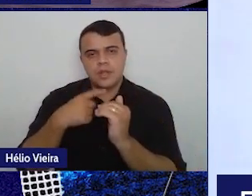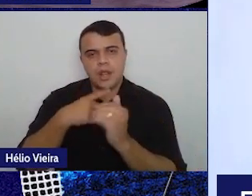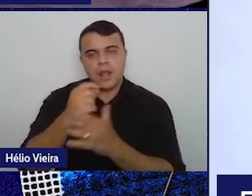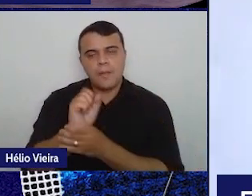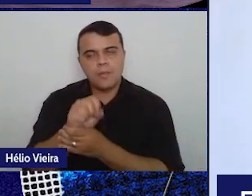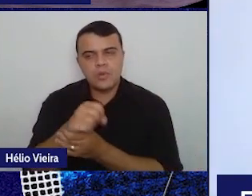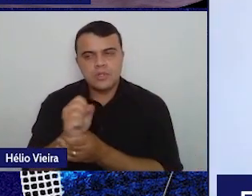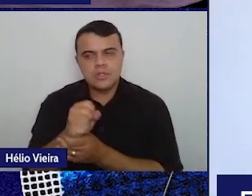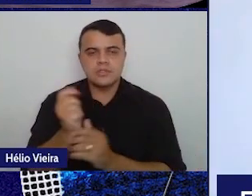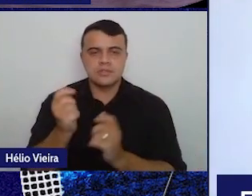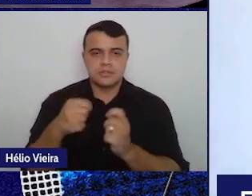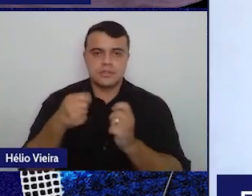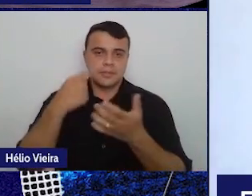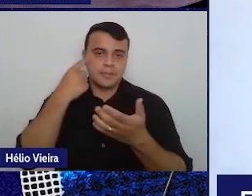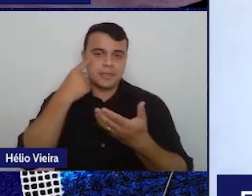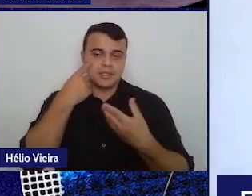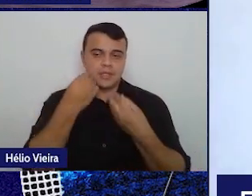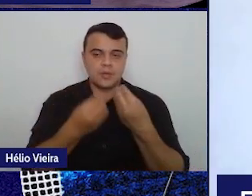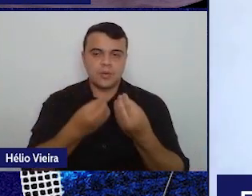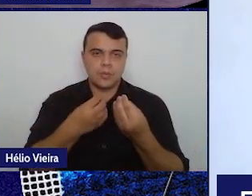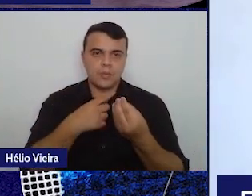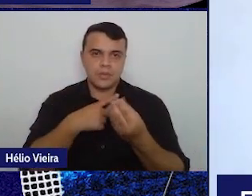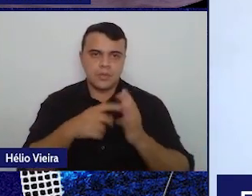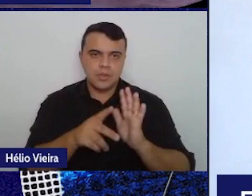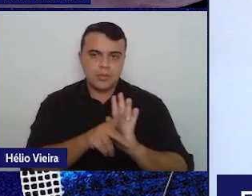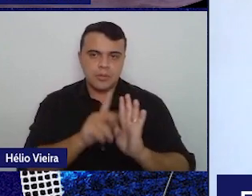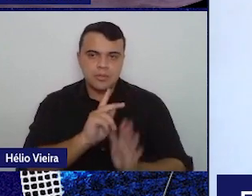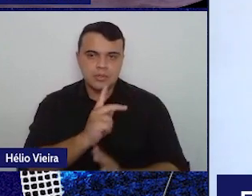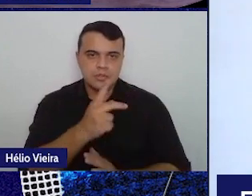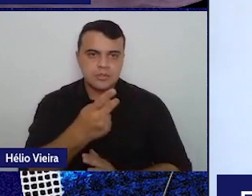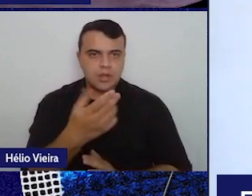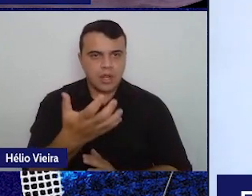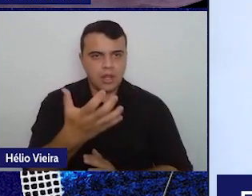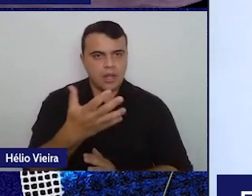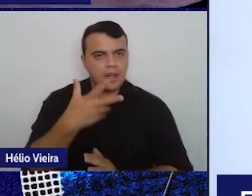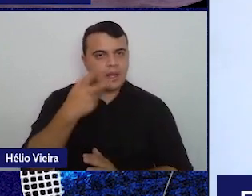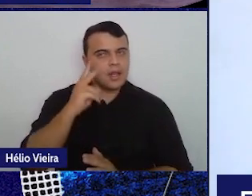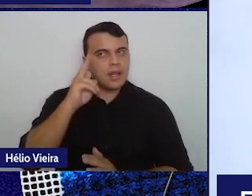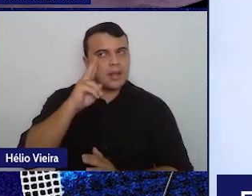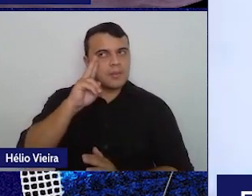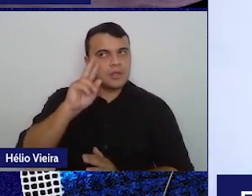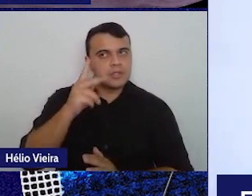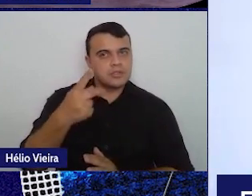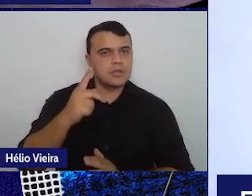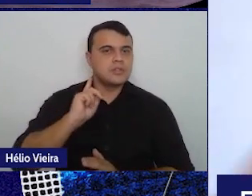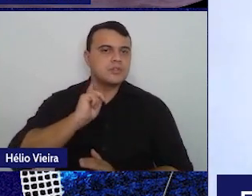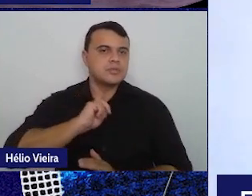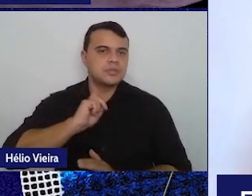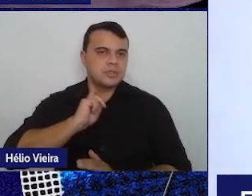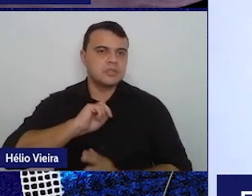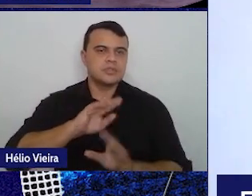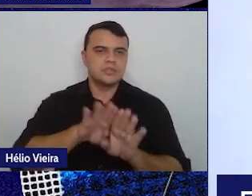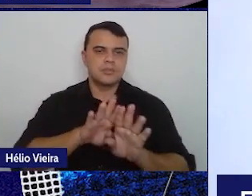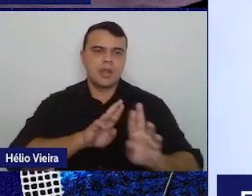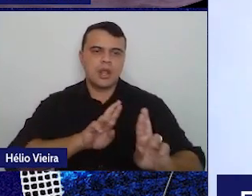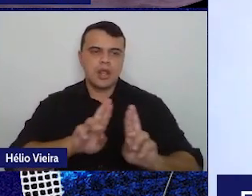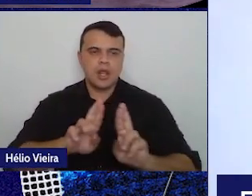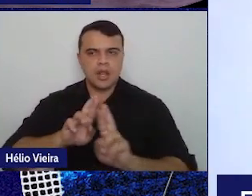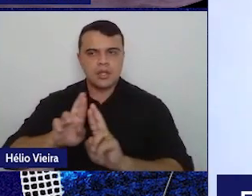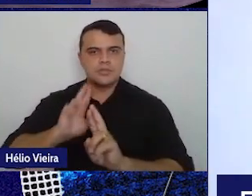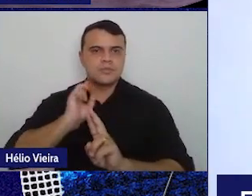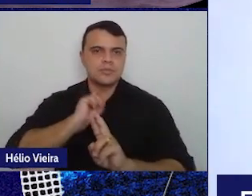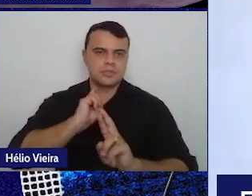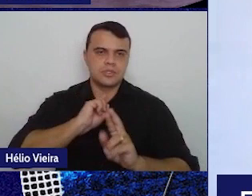e a gente pode pensar, né, nessa coisa da história, buscar de memória a história de Minas Gerais e as relações de Minas Gerais com